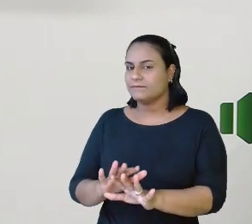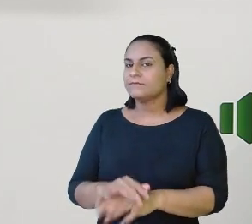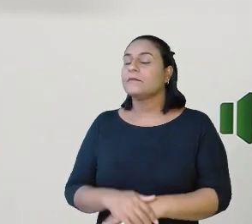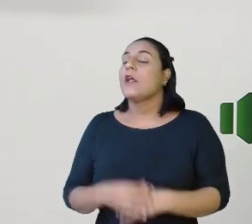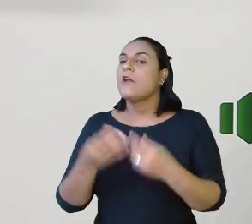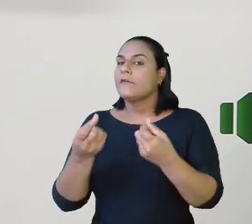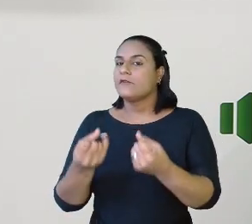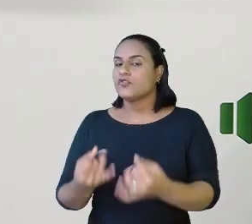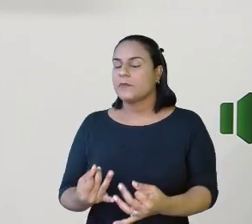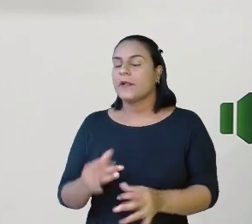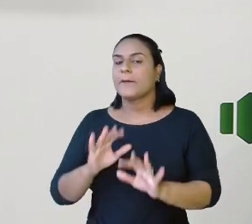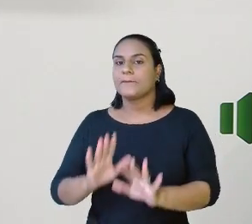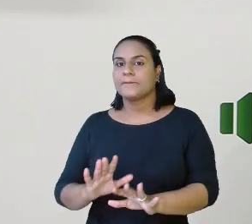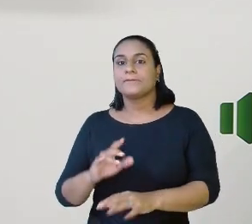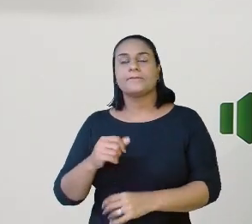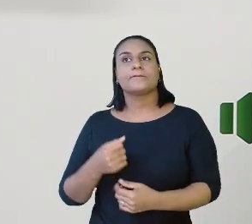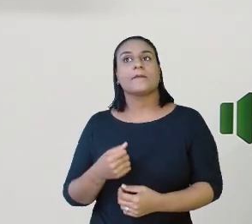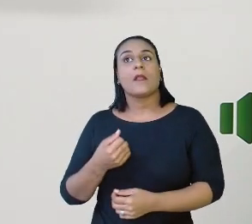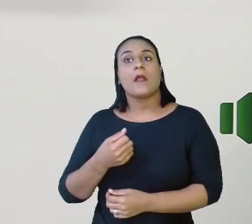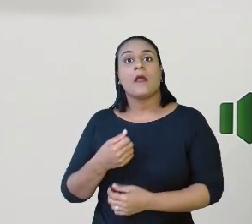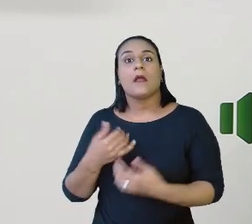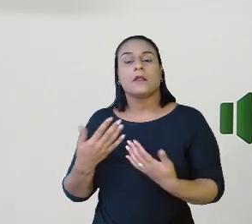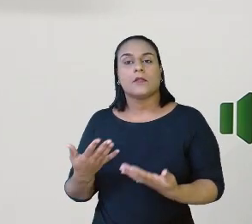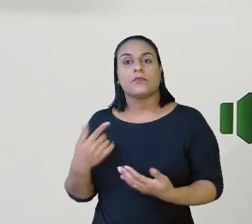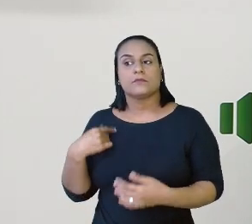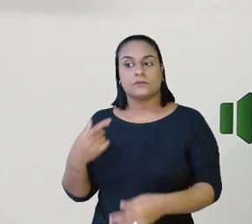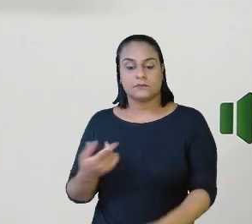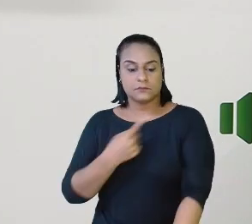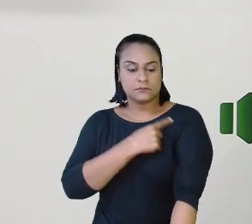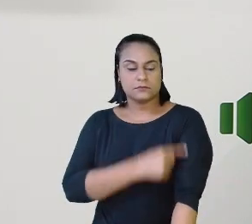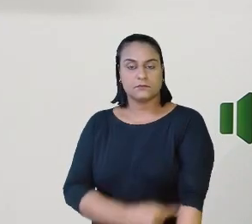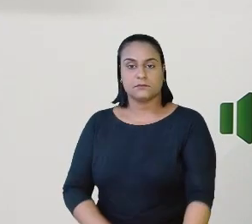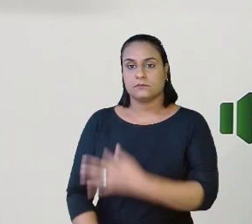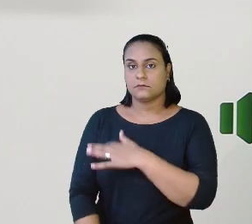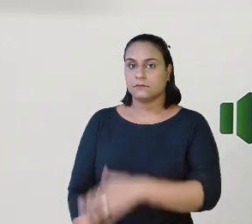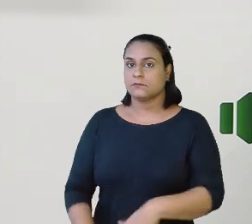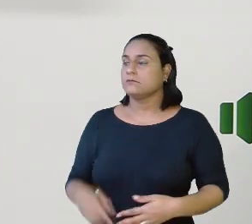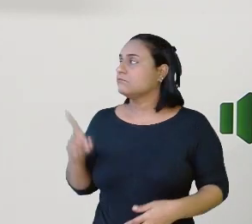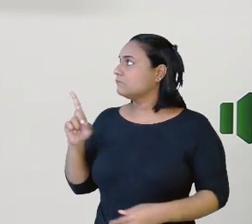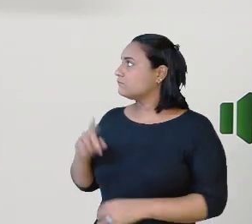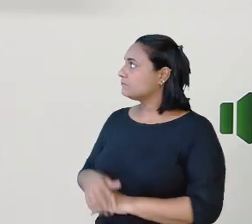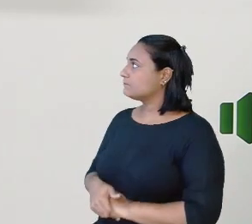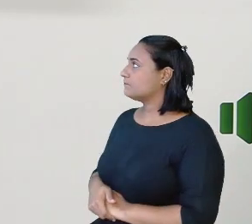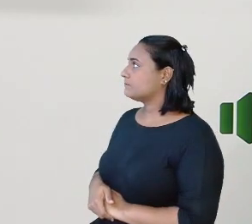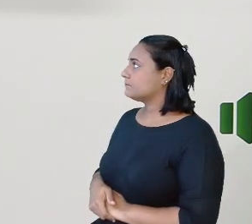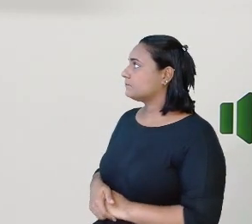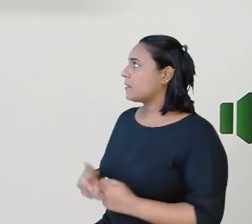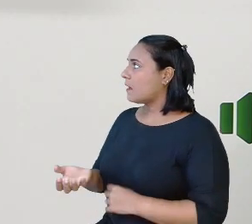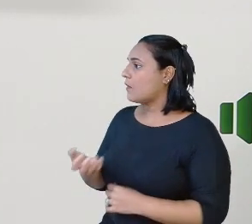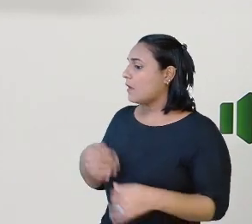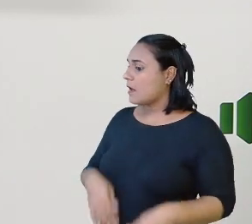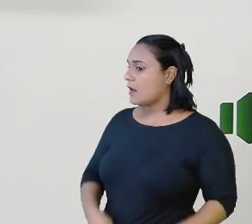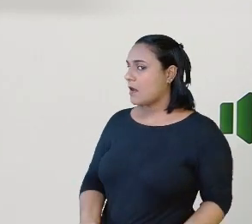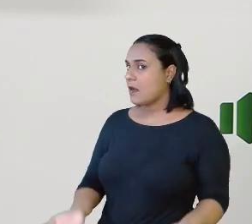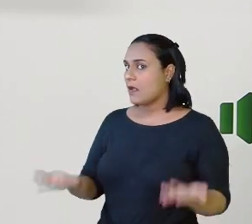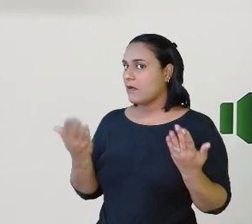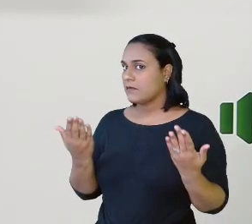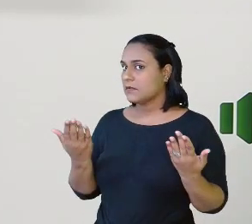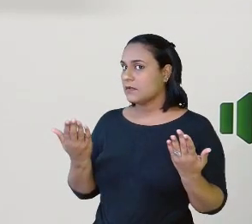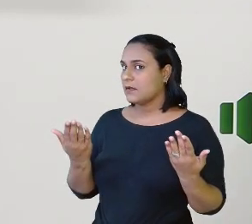dizer o seguinte, eu vou dizer para você que eu estou com o braço aqui, ó, para baixo. Eu quero levantar os dois braços,